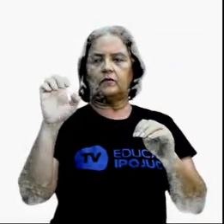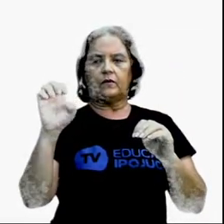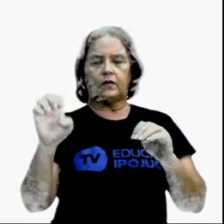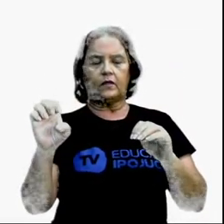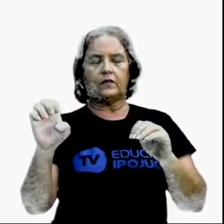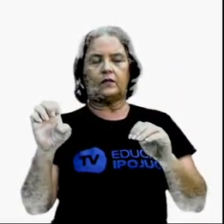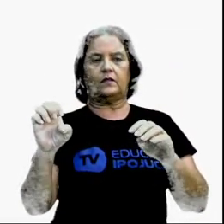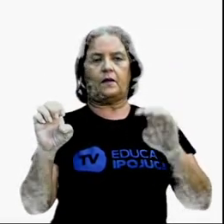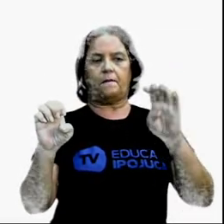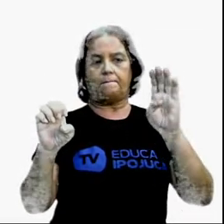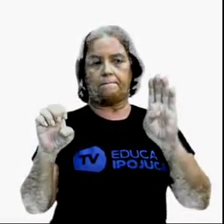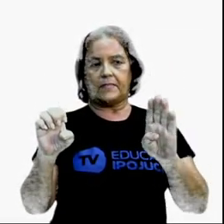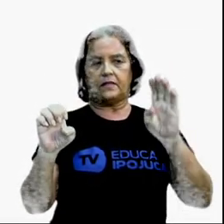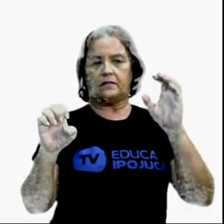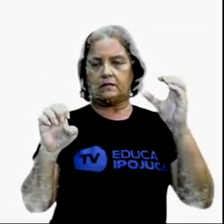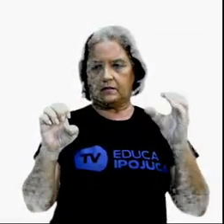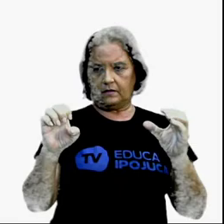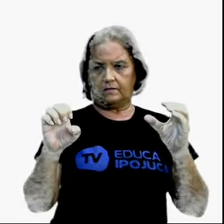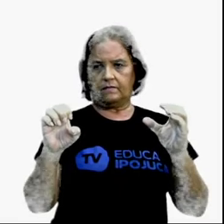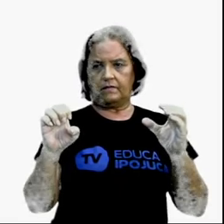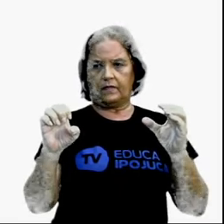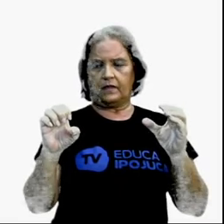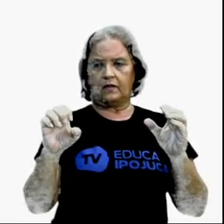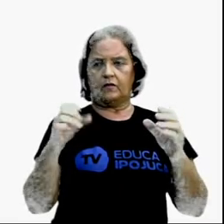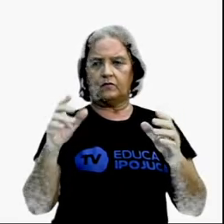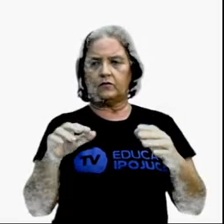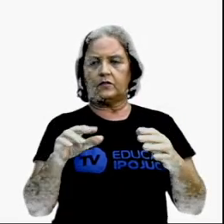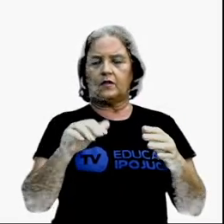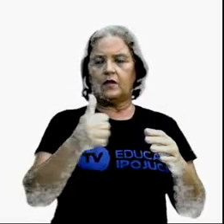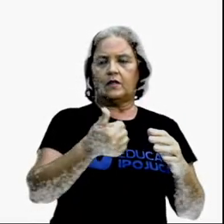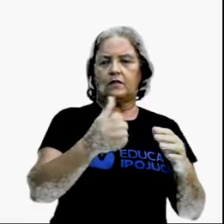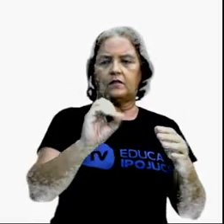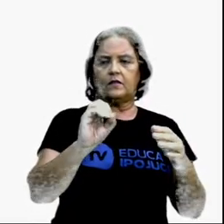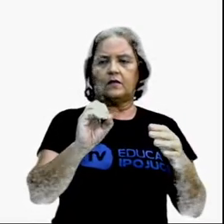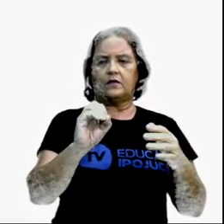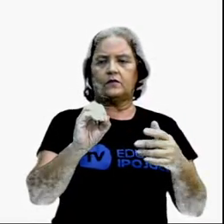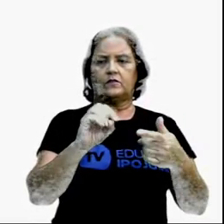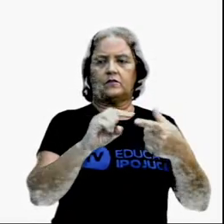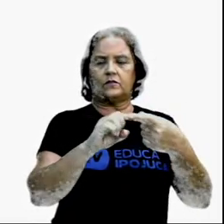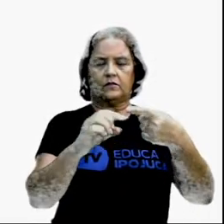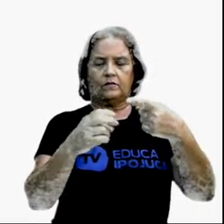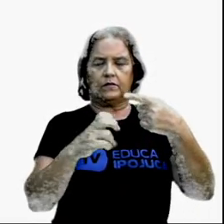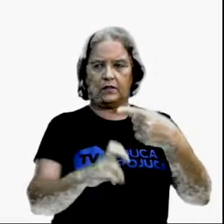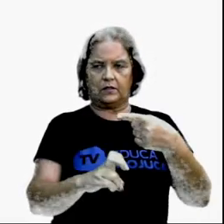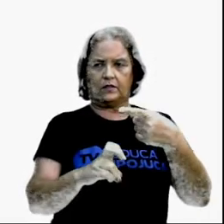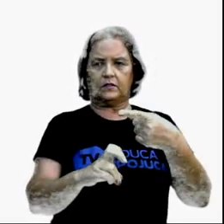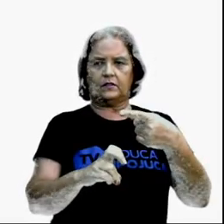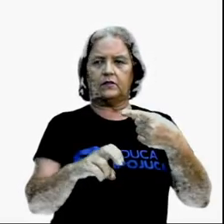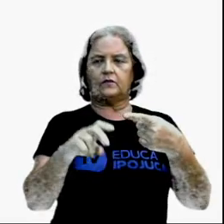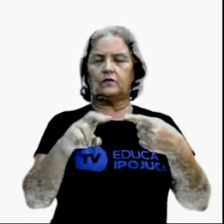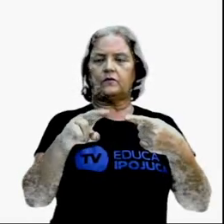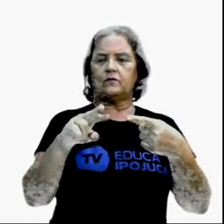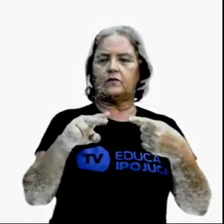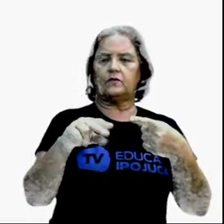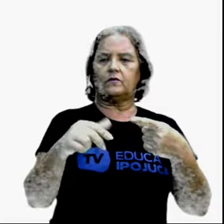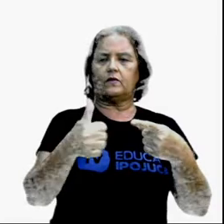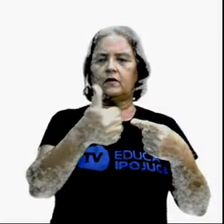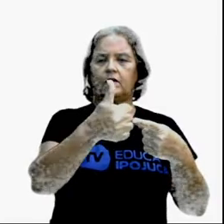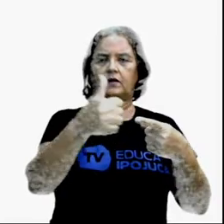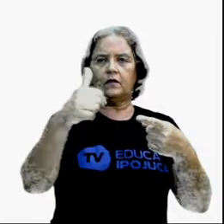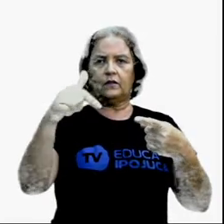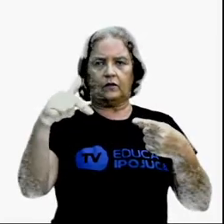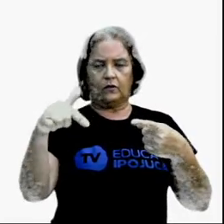BC. Ou seja, 10 está para 15, 5, assim como 14 está para 7.